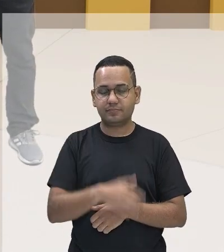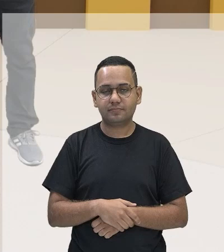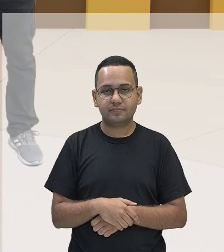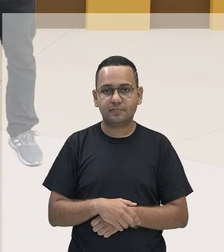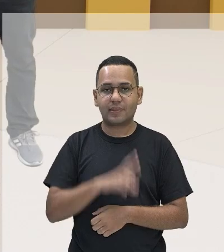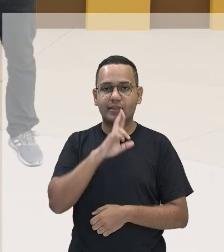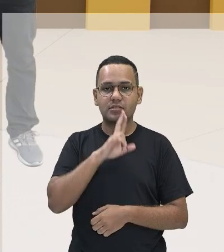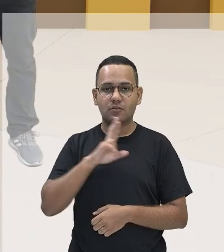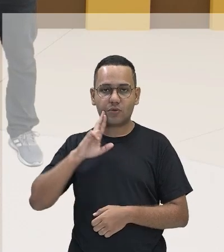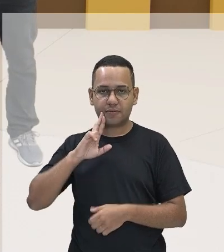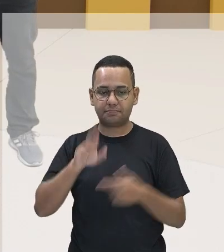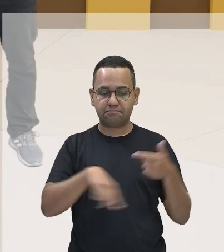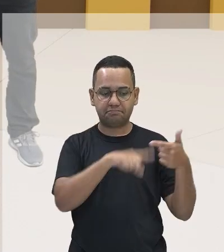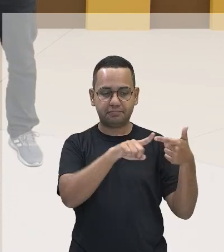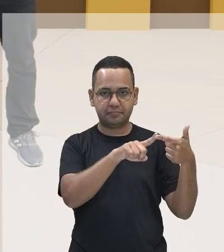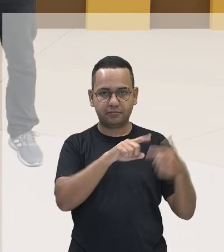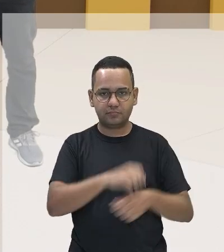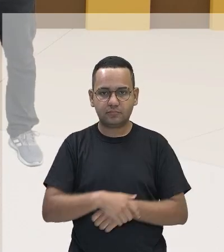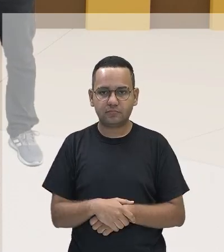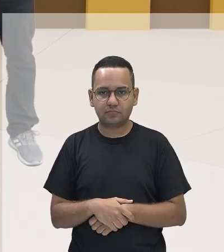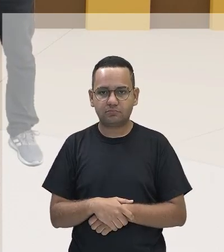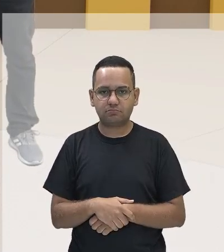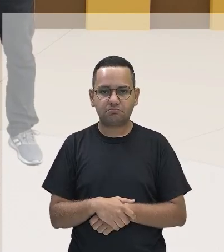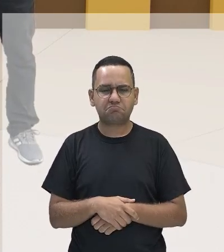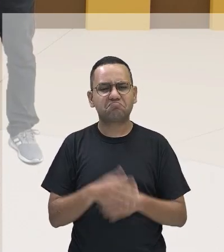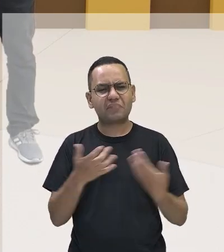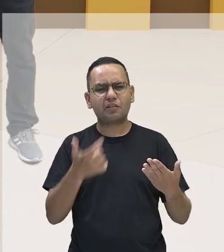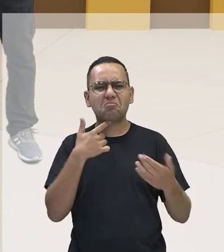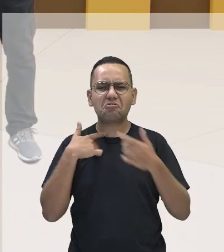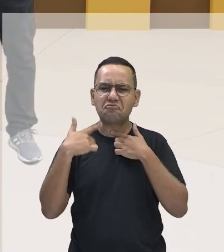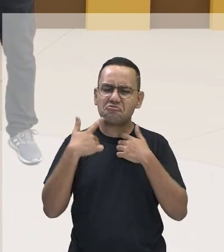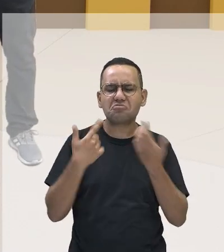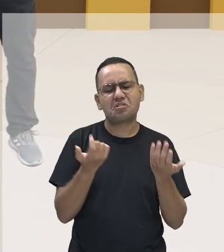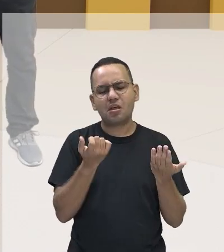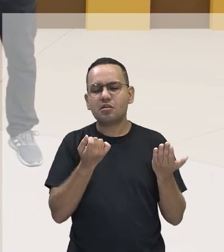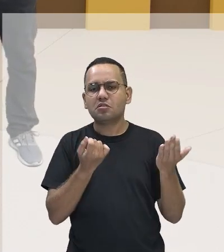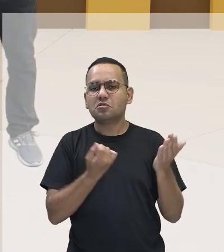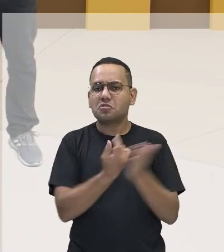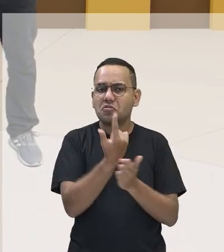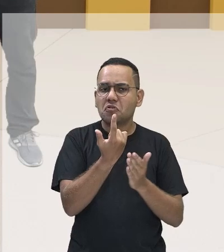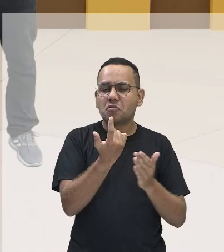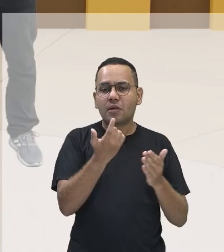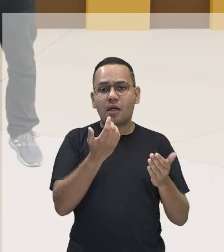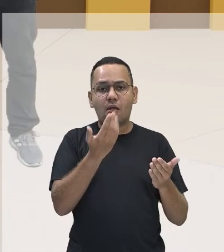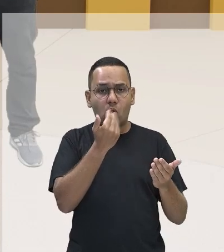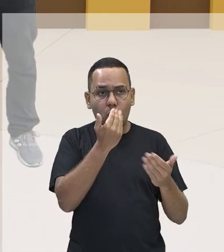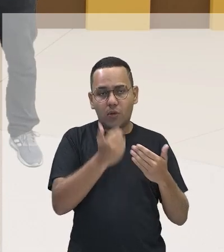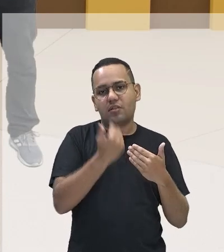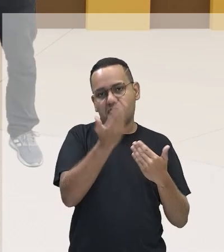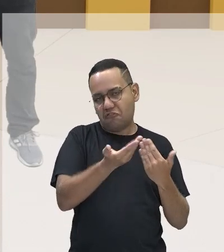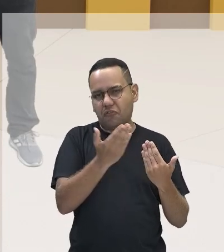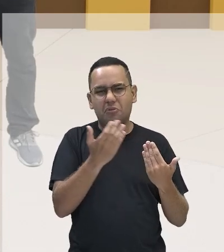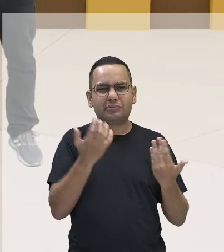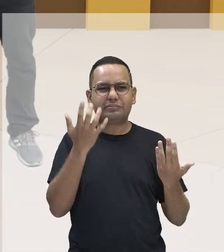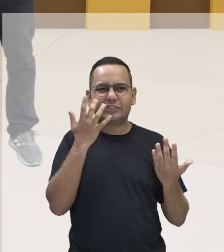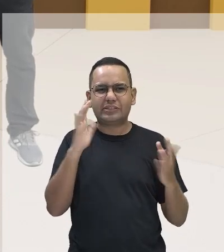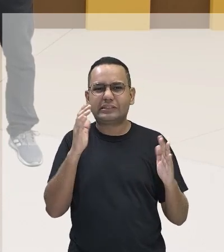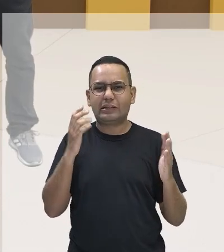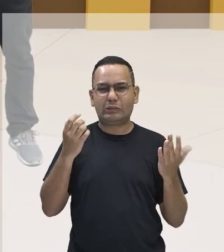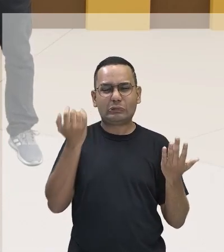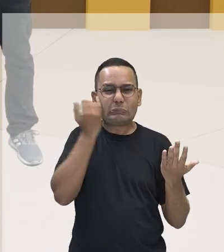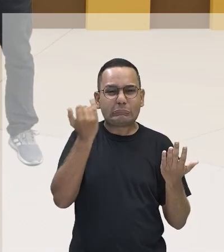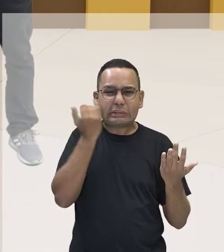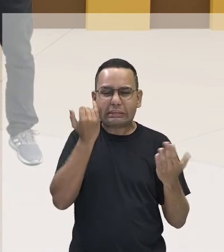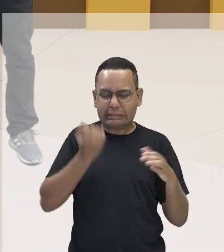Restaurante, Sempre bate aquela vontade de comer fora, tô com uma preguiça de cozinhar, mas quando você vai ver, de repente, o valor que